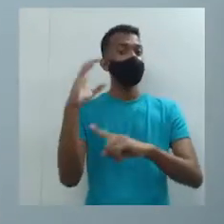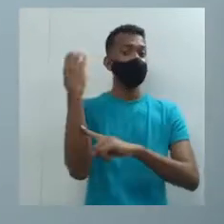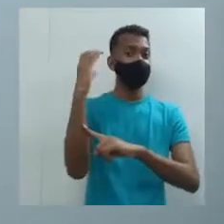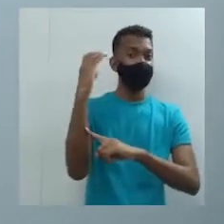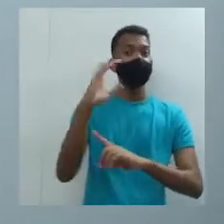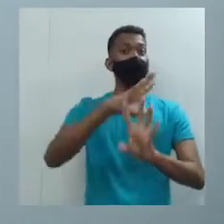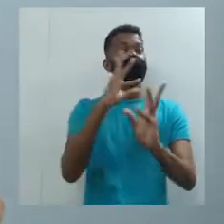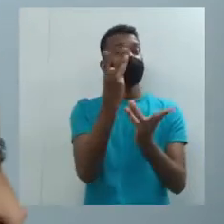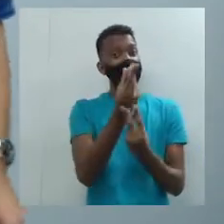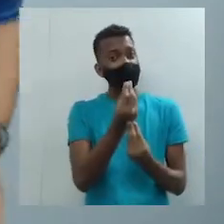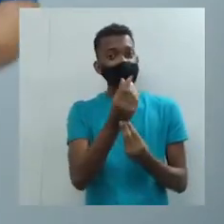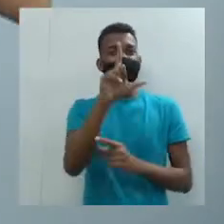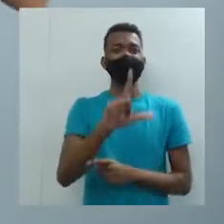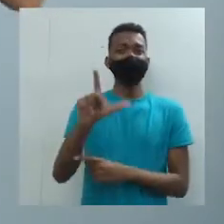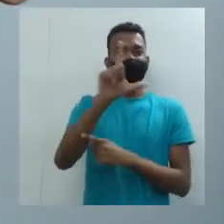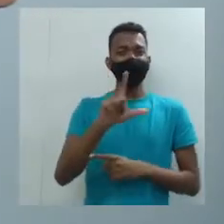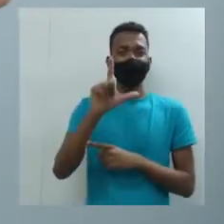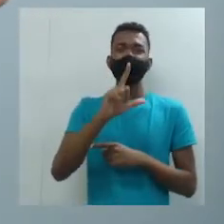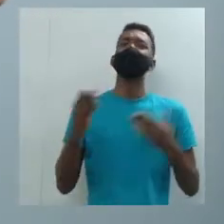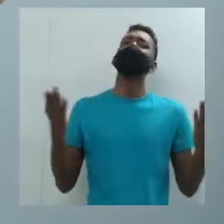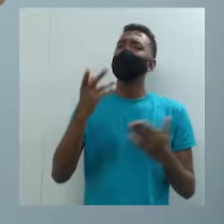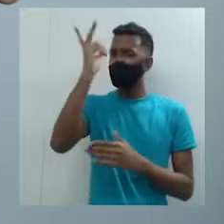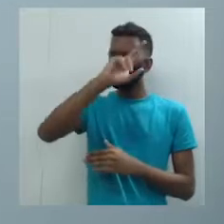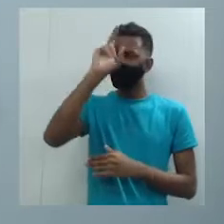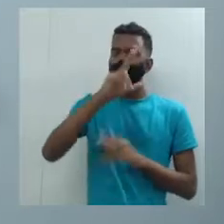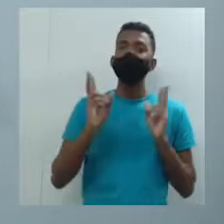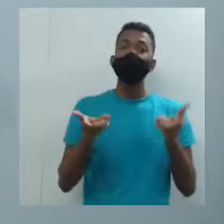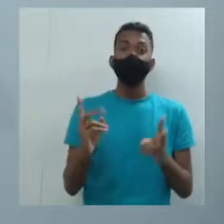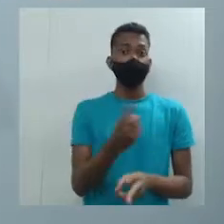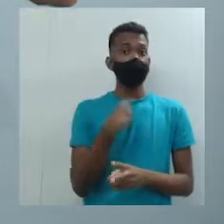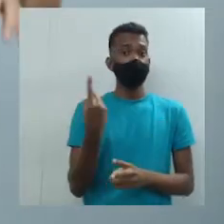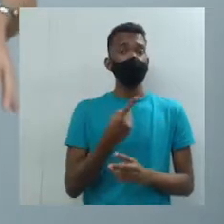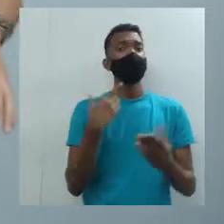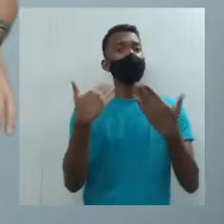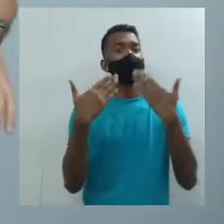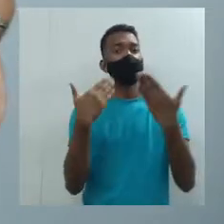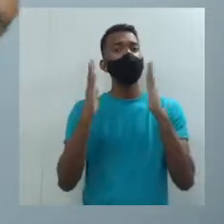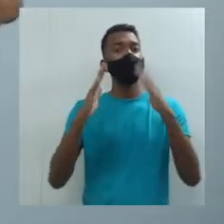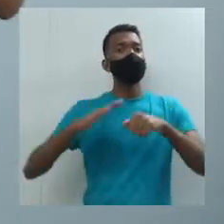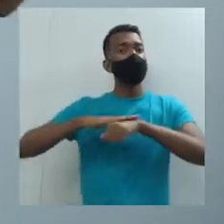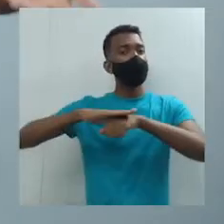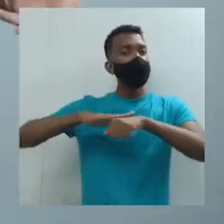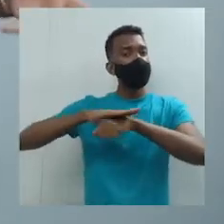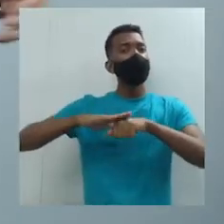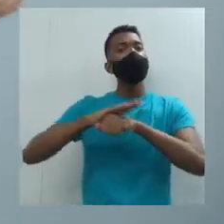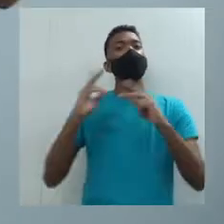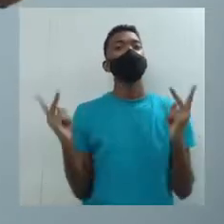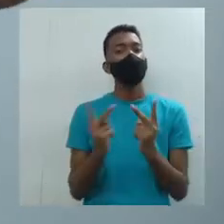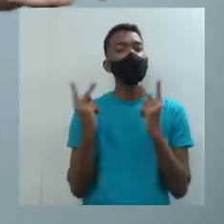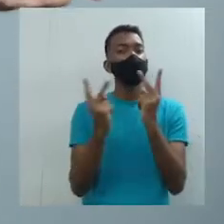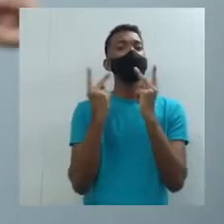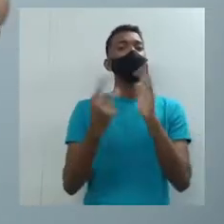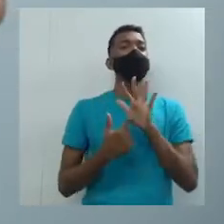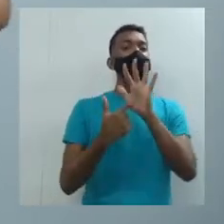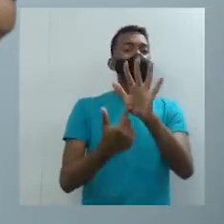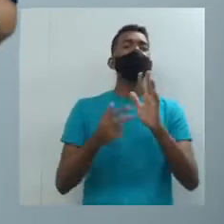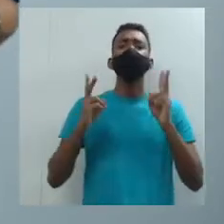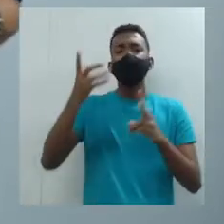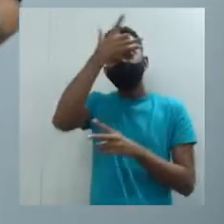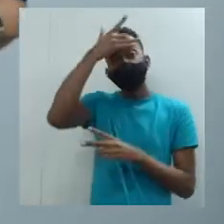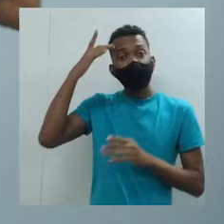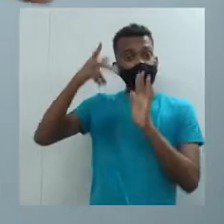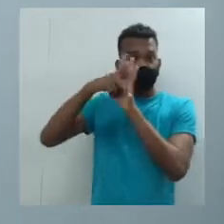Científico Artístico Literário. Lembrando sempre que o nosso papo procura o quê? Valorizar, mostrar